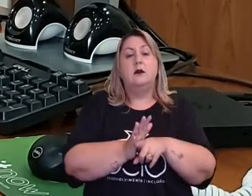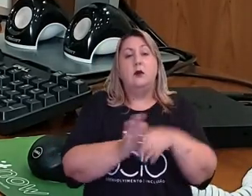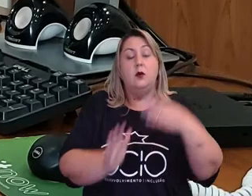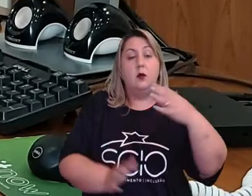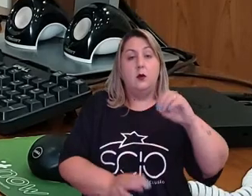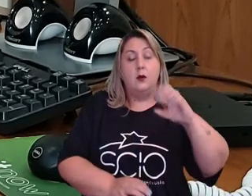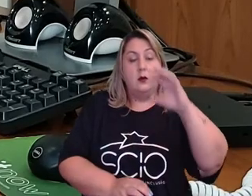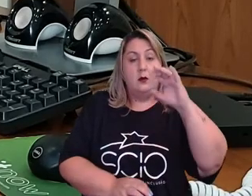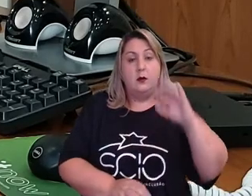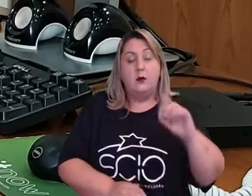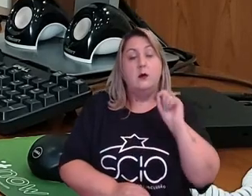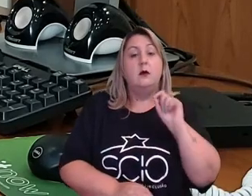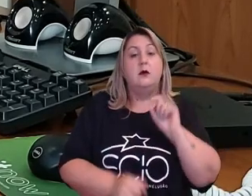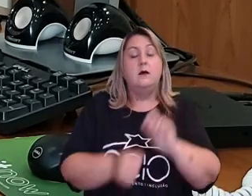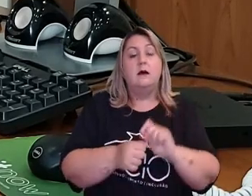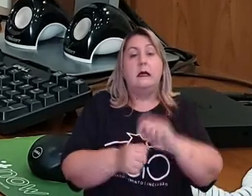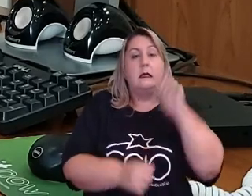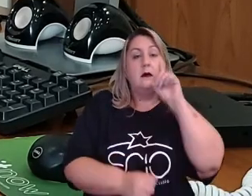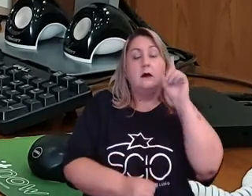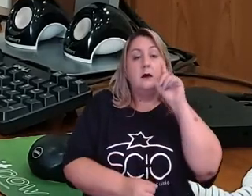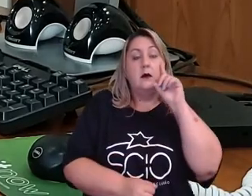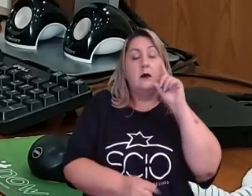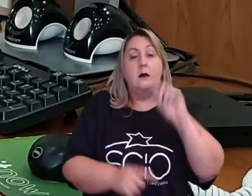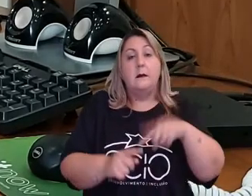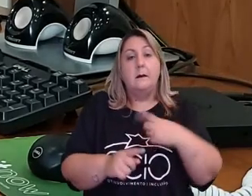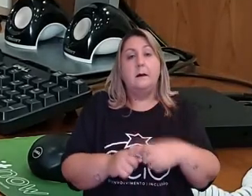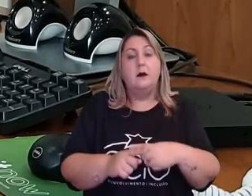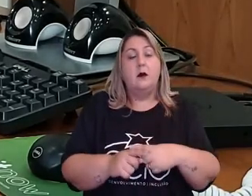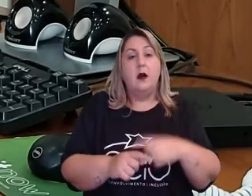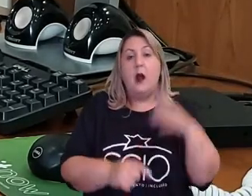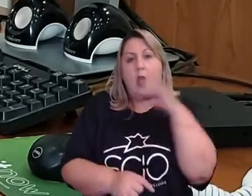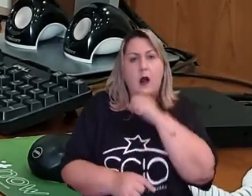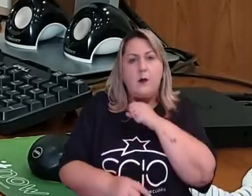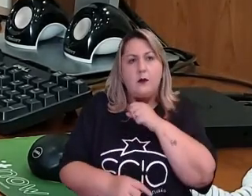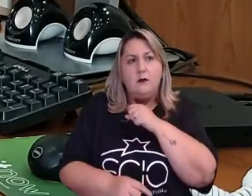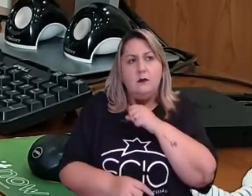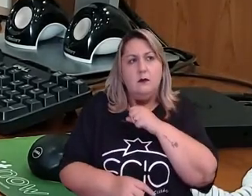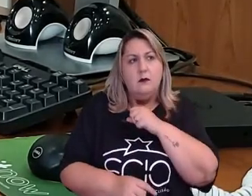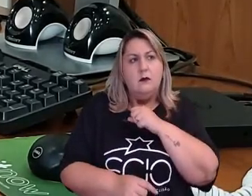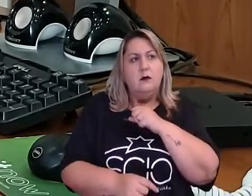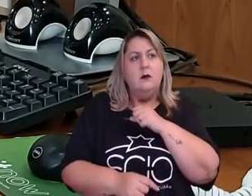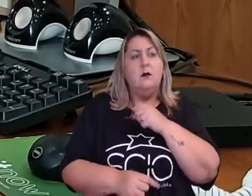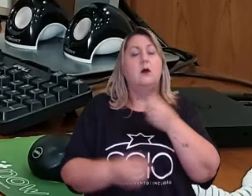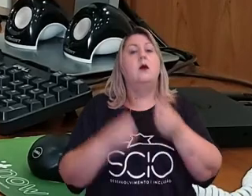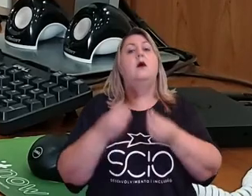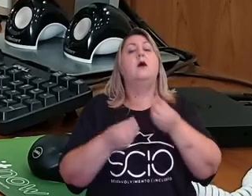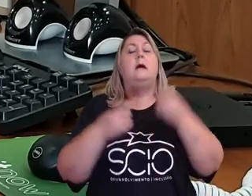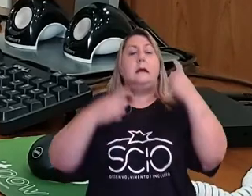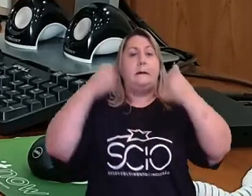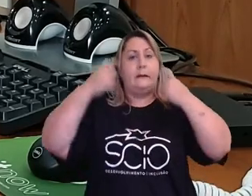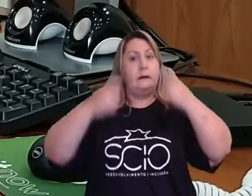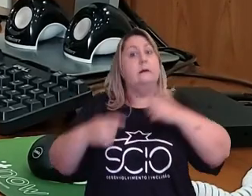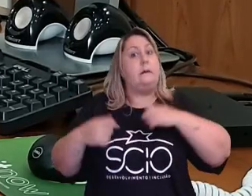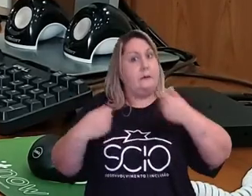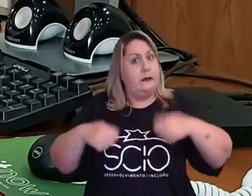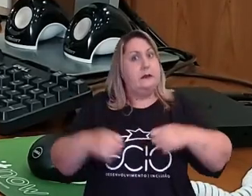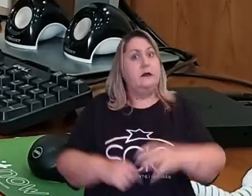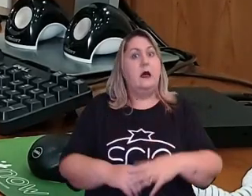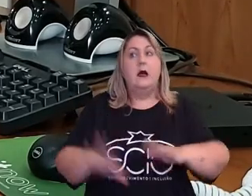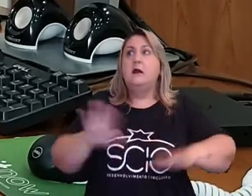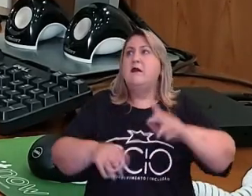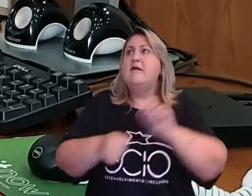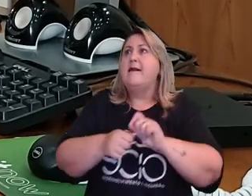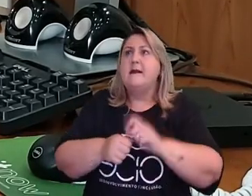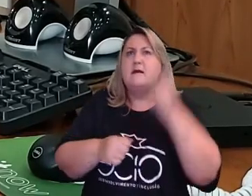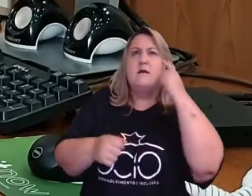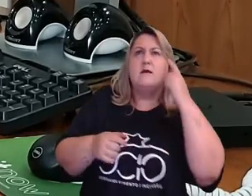que a gente pratica no dia a dia, mais de 40% são hábitos automáticos. Então olha a preocupação que nós temos que ter. Automático, aquele quando eu